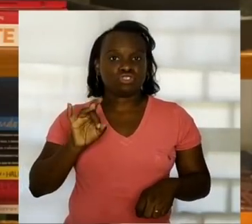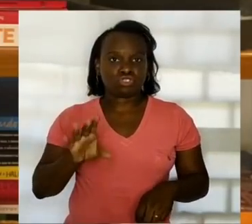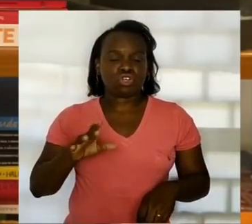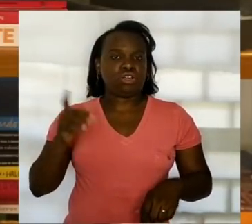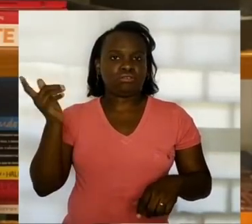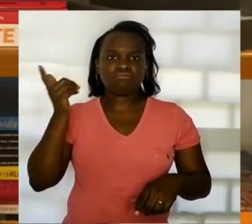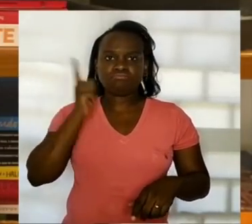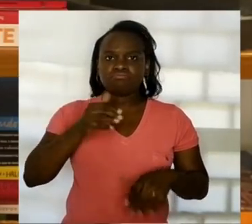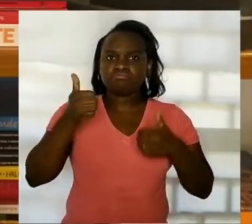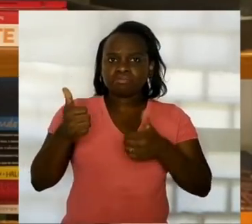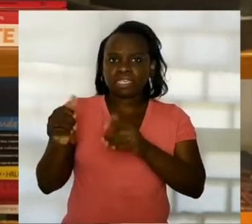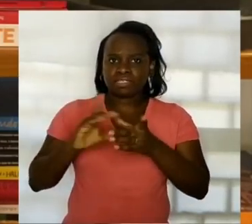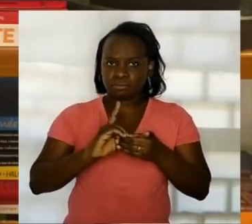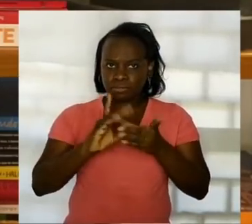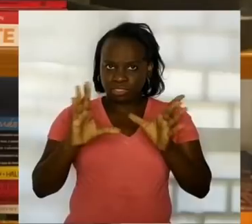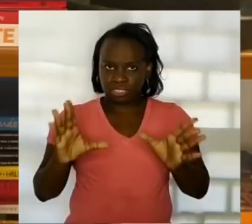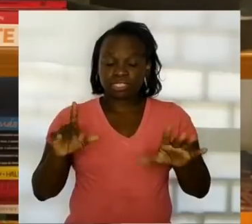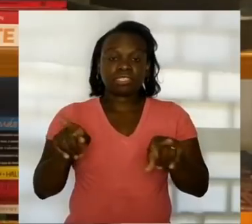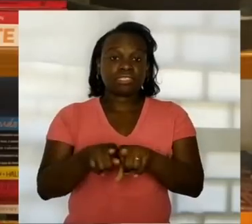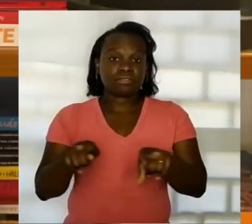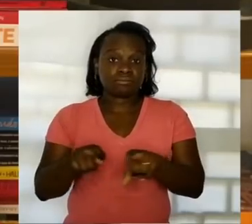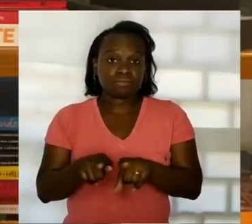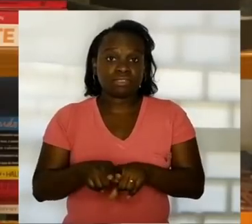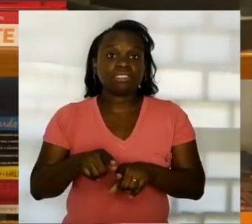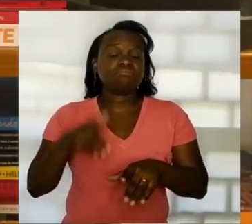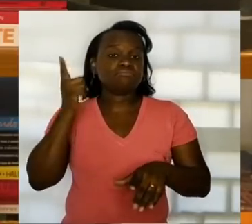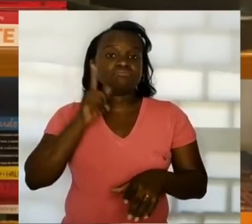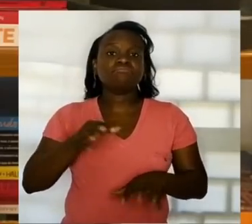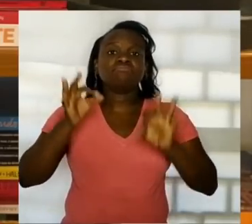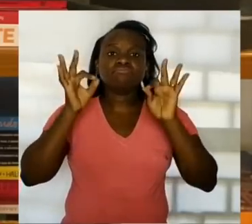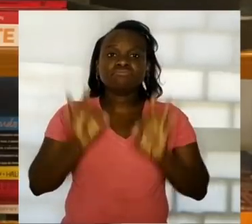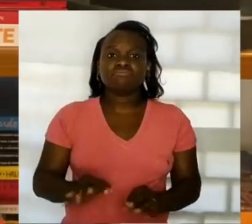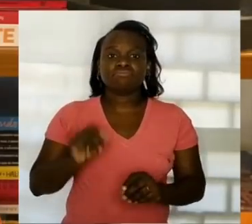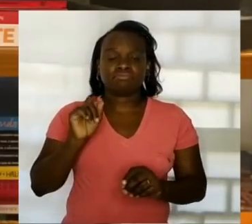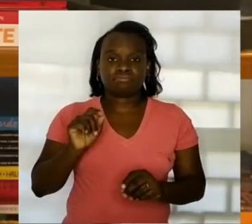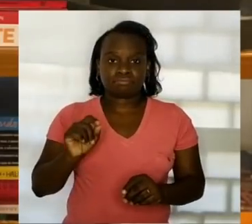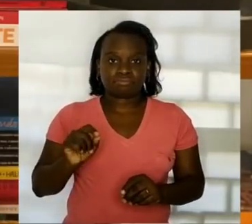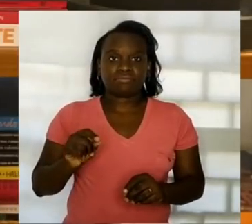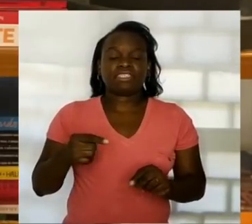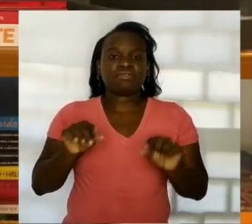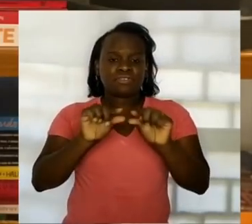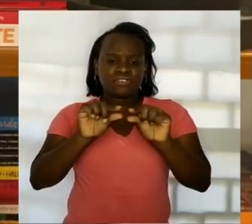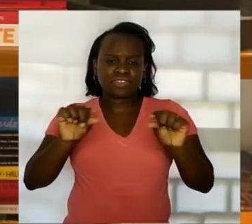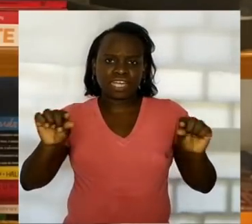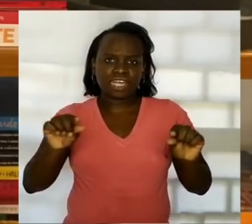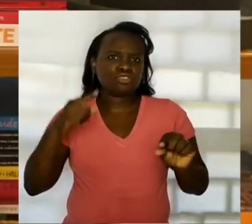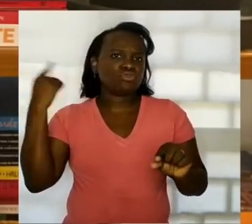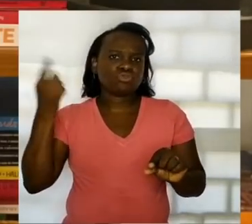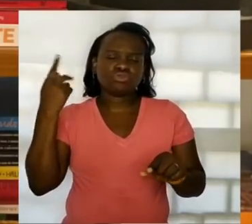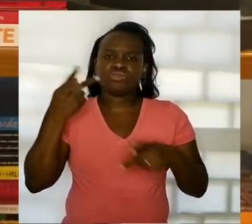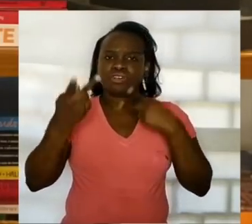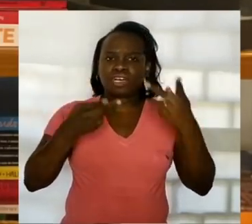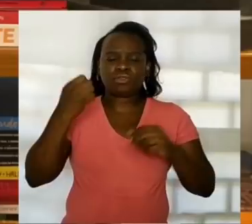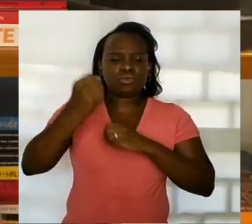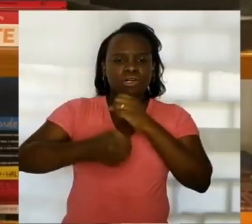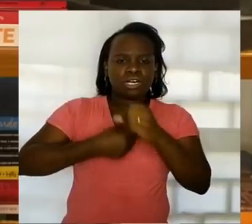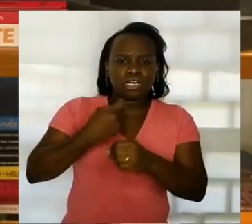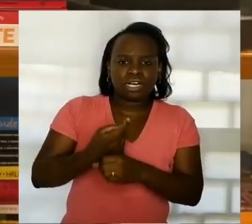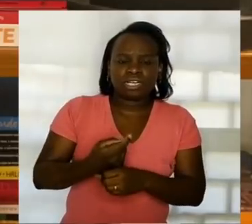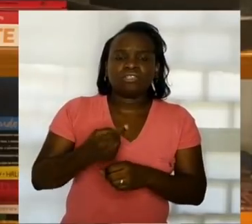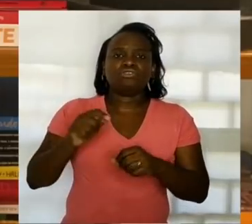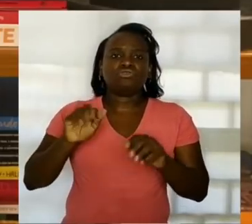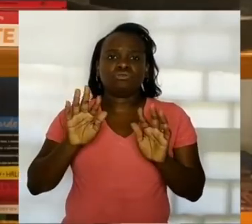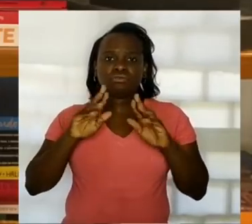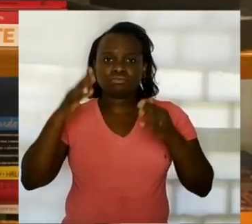pleno exercício democrático, mas também a efetivação de uma frase muito dita durante o ano em